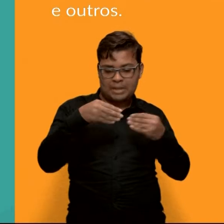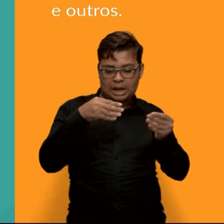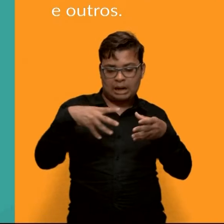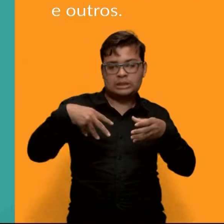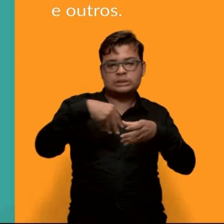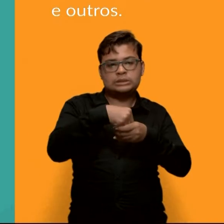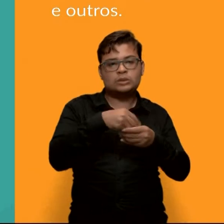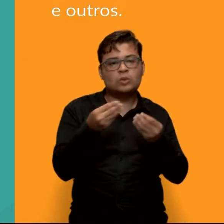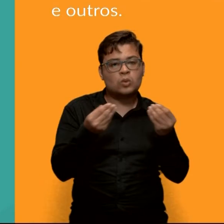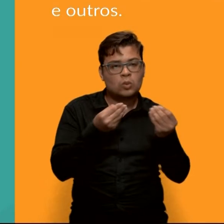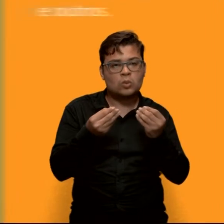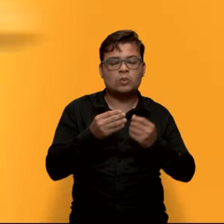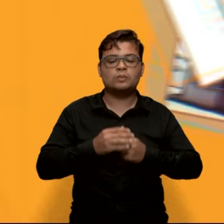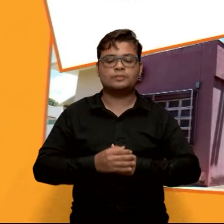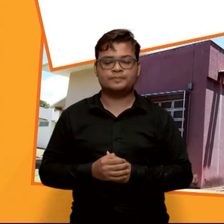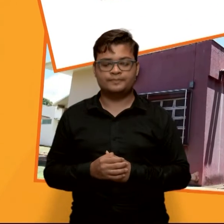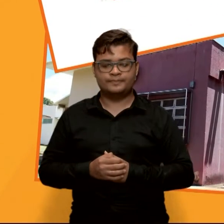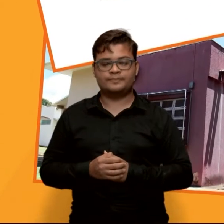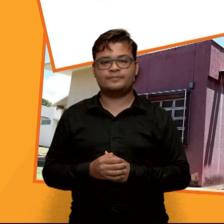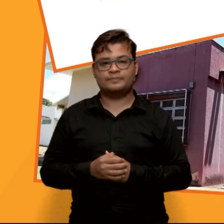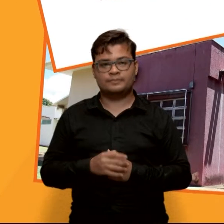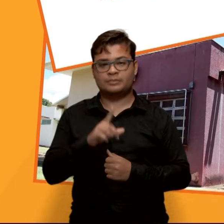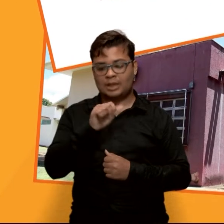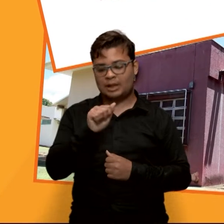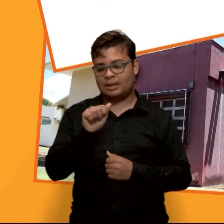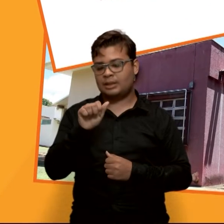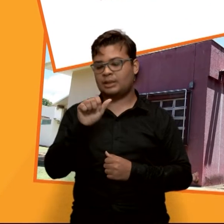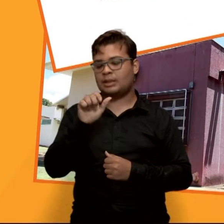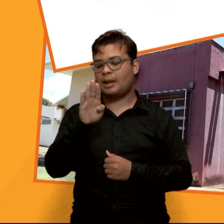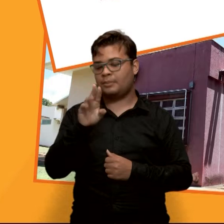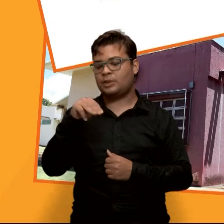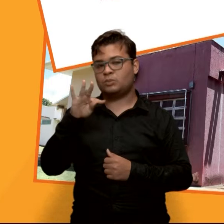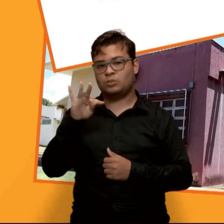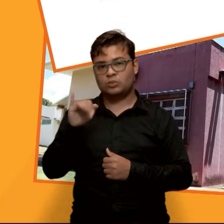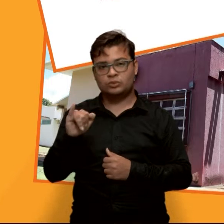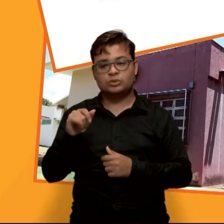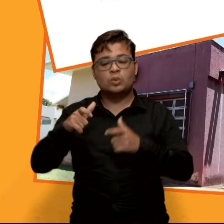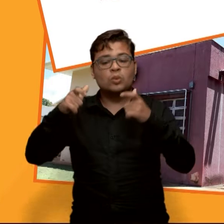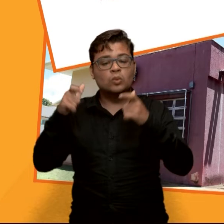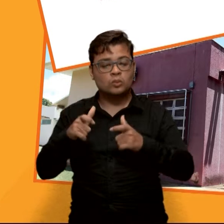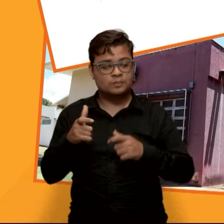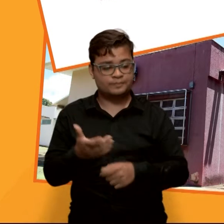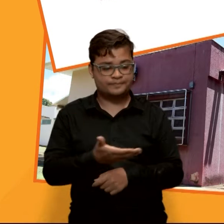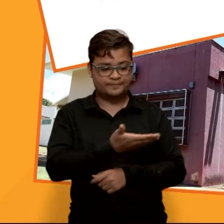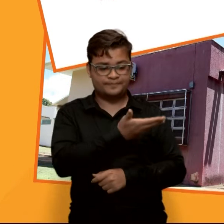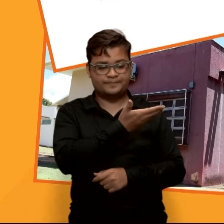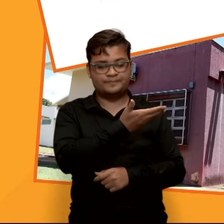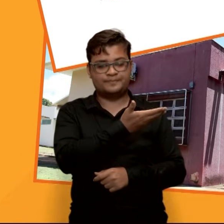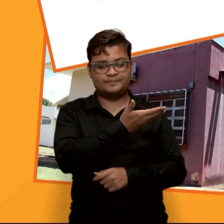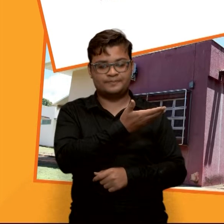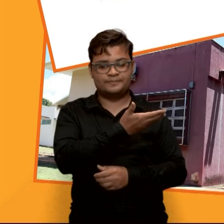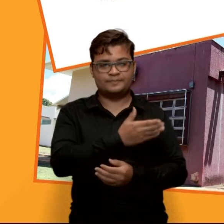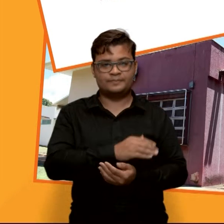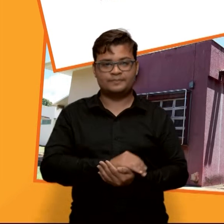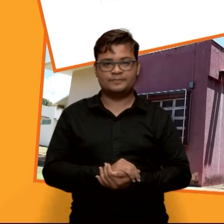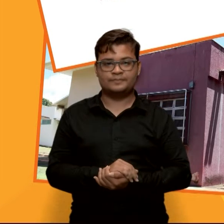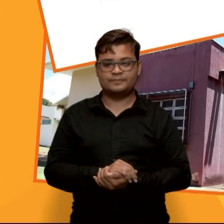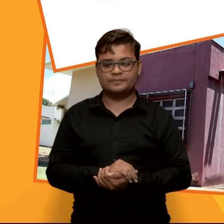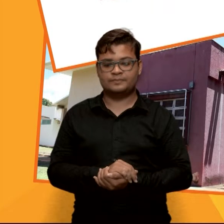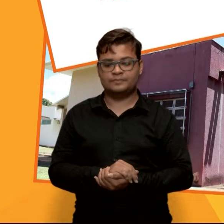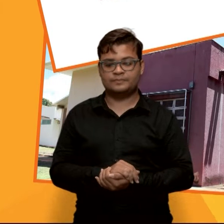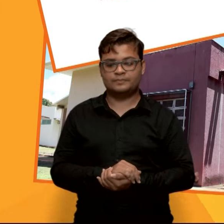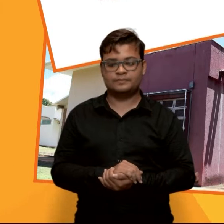de filmes a gases. O LabMulti está localizado na Escola de Agronomia da UFG, no campus